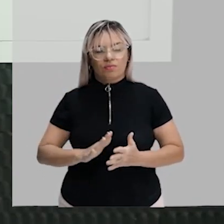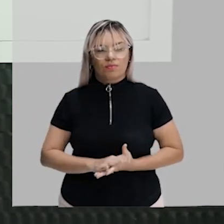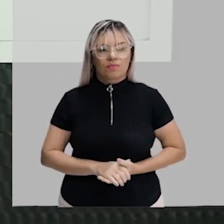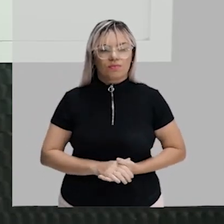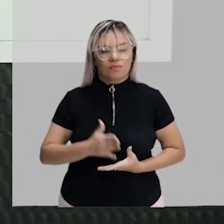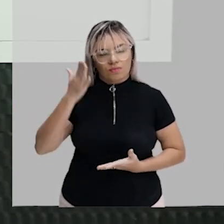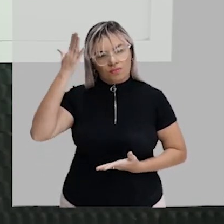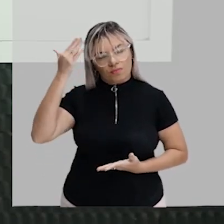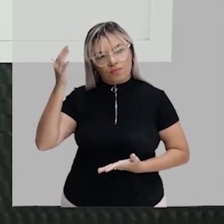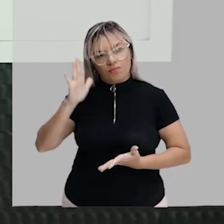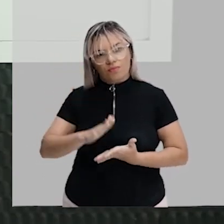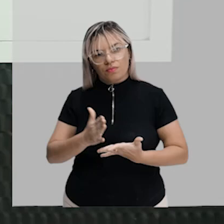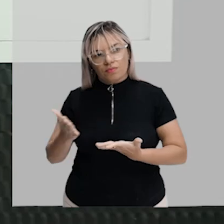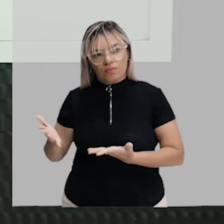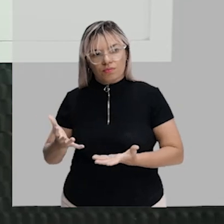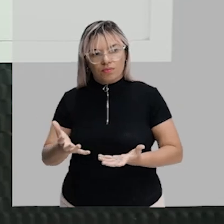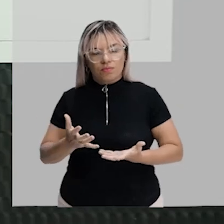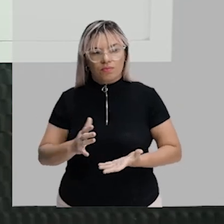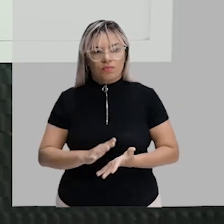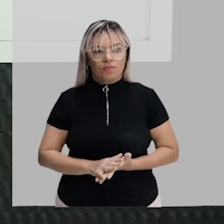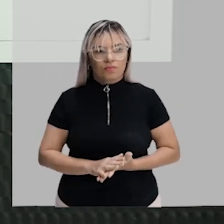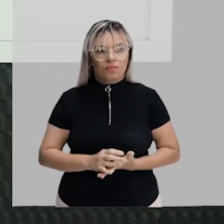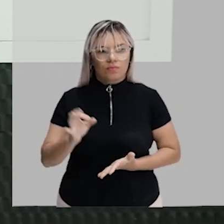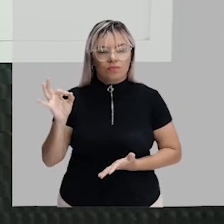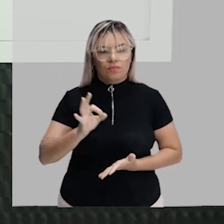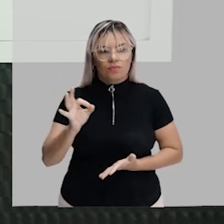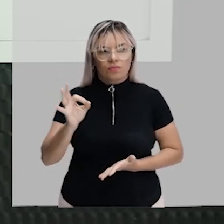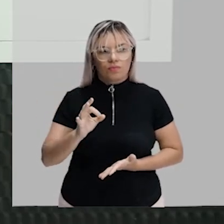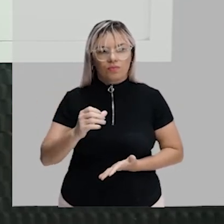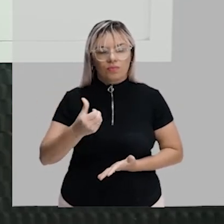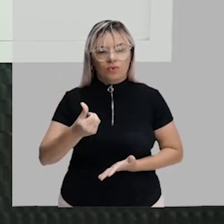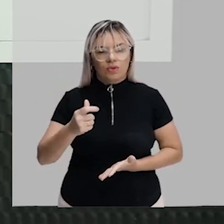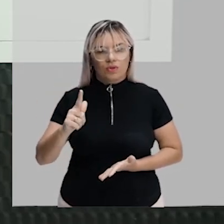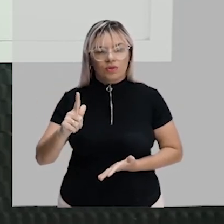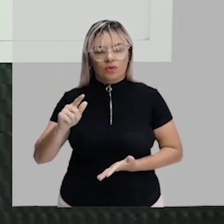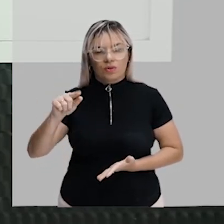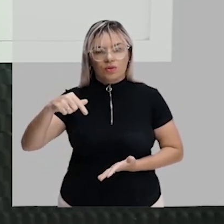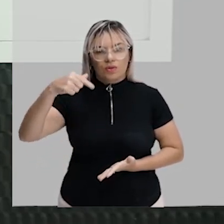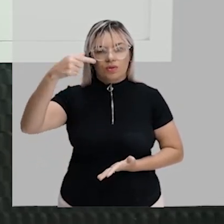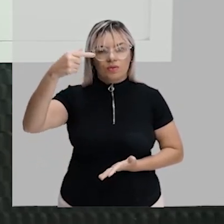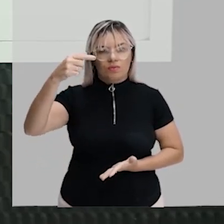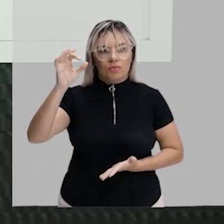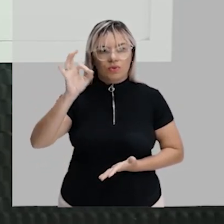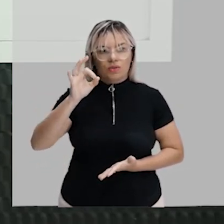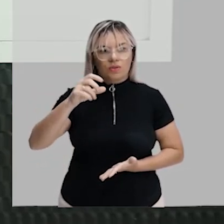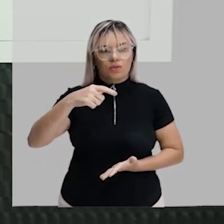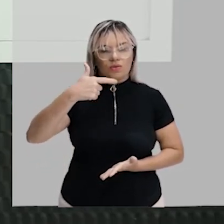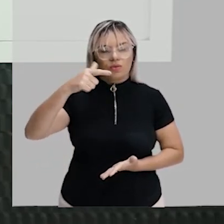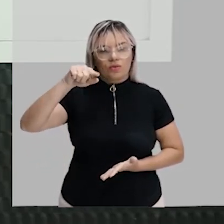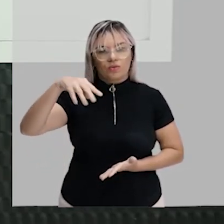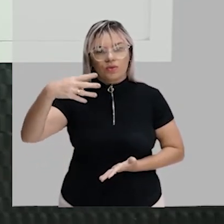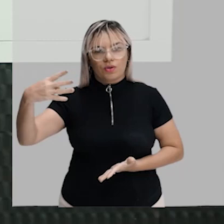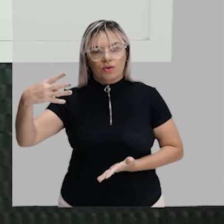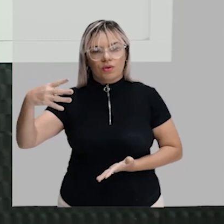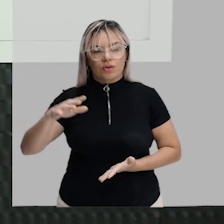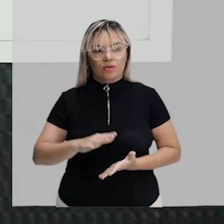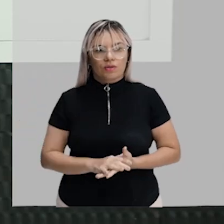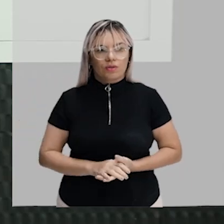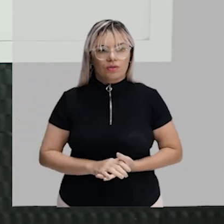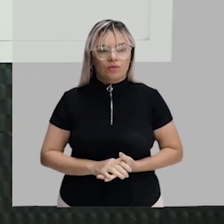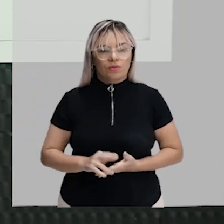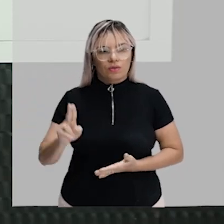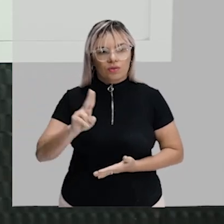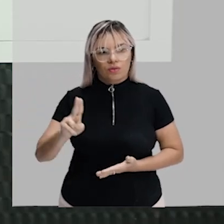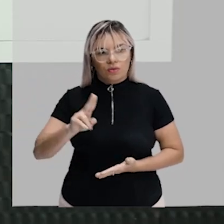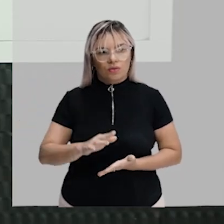eu tenho que saber o que eu faço. Quantos por cento é o 6 desse 2,4? Então eu vou pegar esse 6